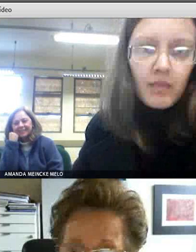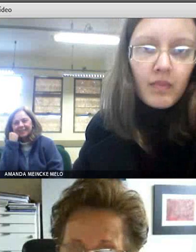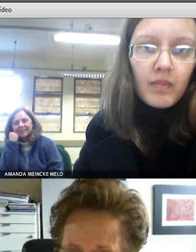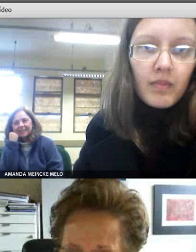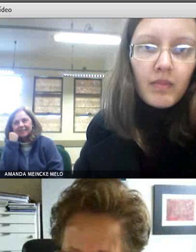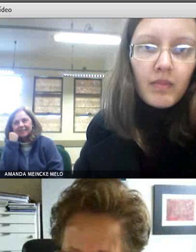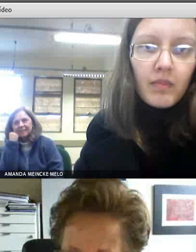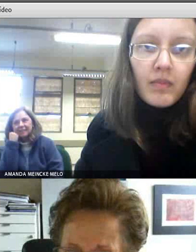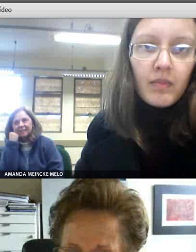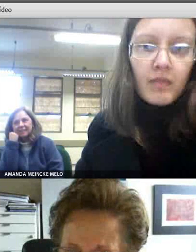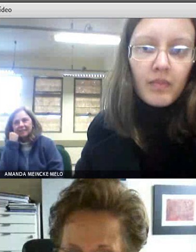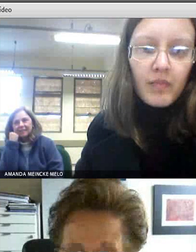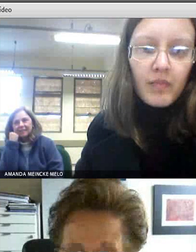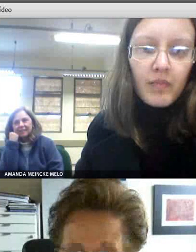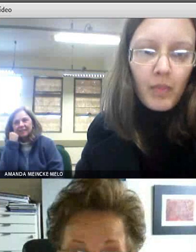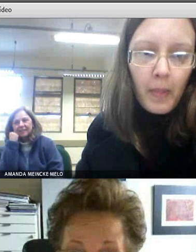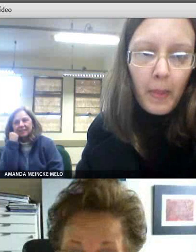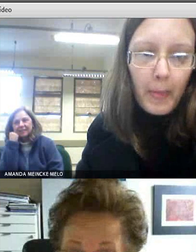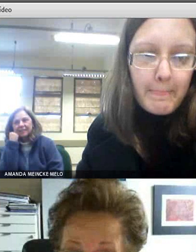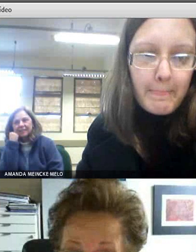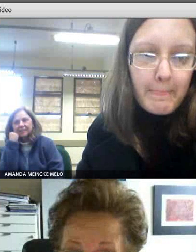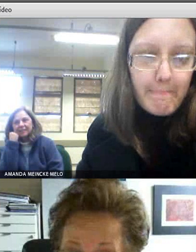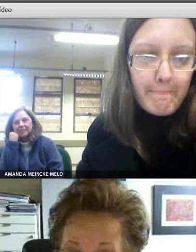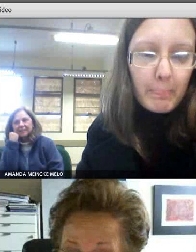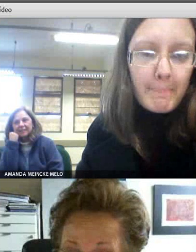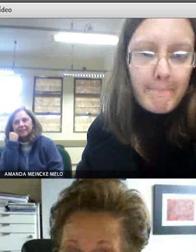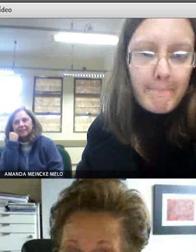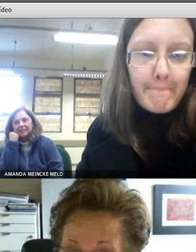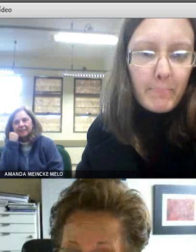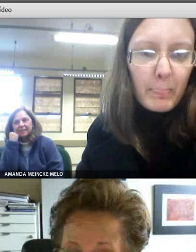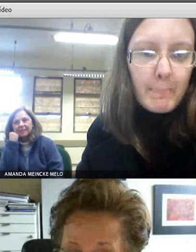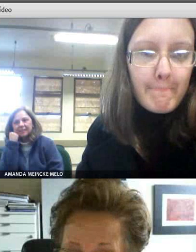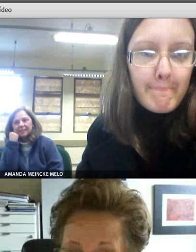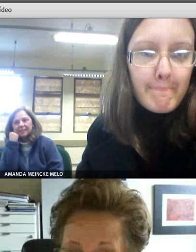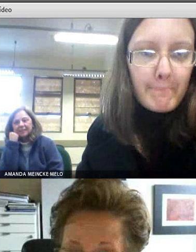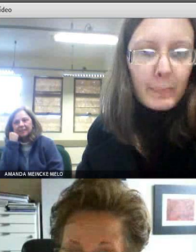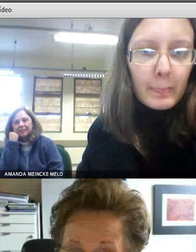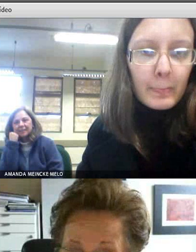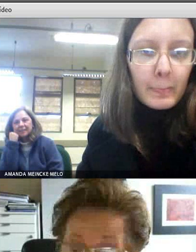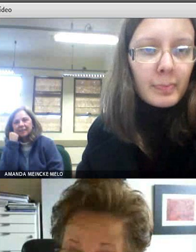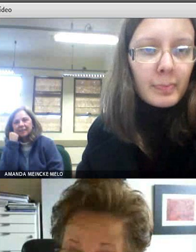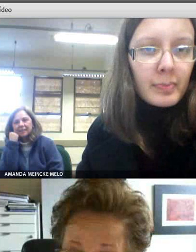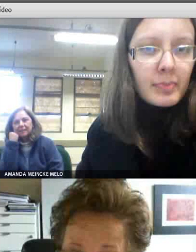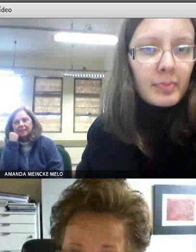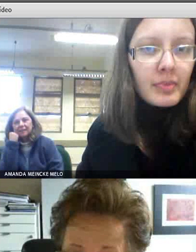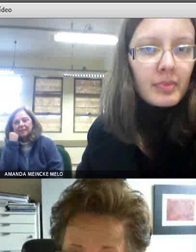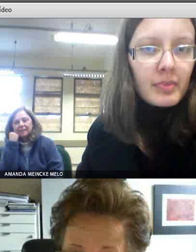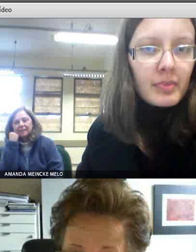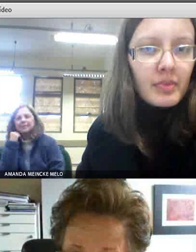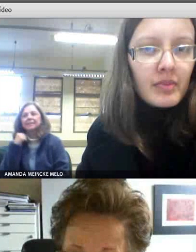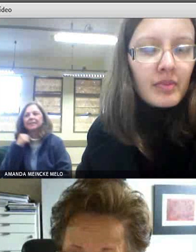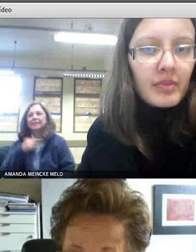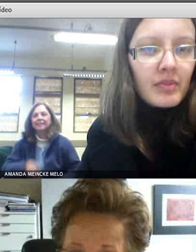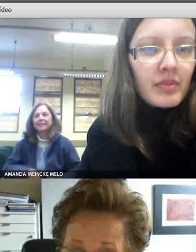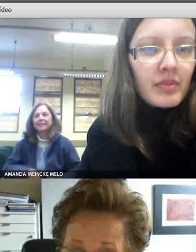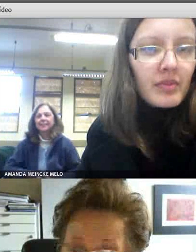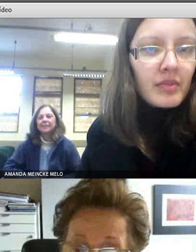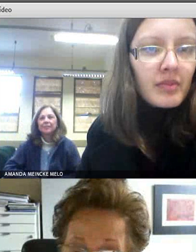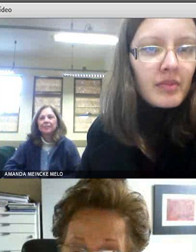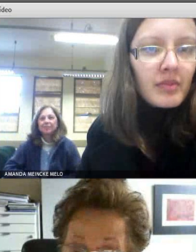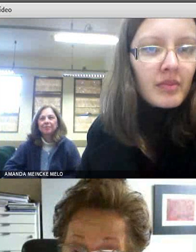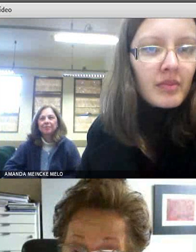vão ajudar os professores na escola, é o livro do Piaget, Desenvolvimento, Nascimento da Inteligência na Criança, e